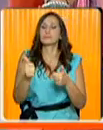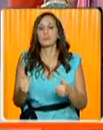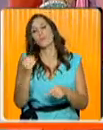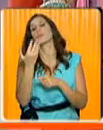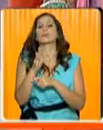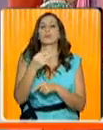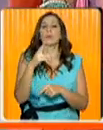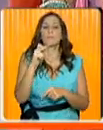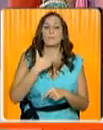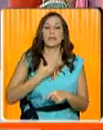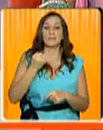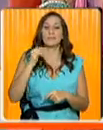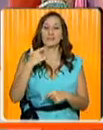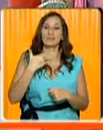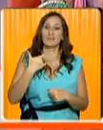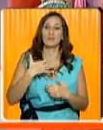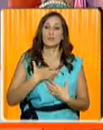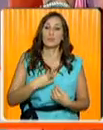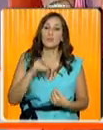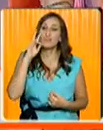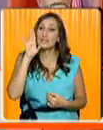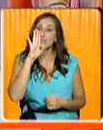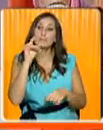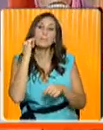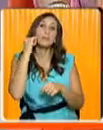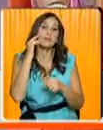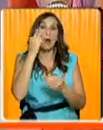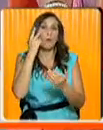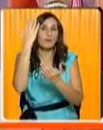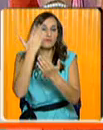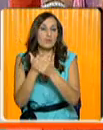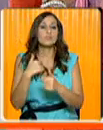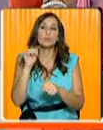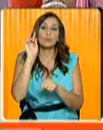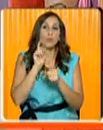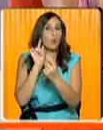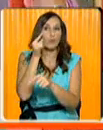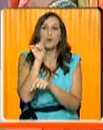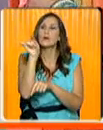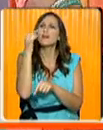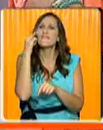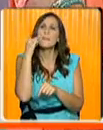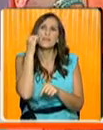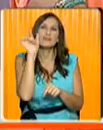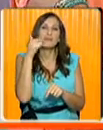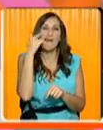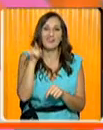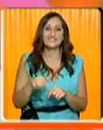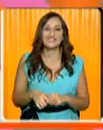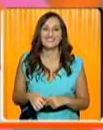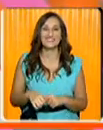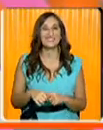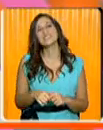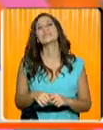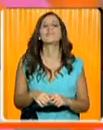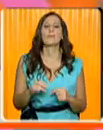exemplo, dias. O Brad Pitt. Eu não me importava de ver se ele tinha realmente... Se mas aquilo nunca o viste ao vivo. Não, mas ia logo ver se picava ou não. Por exemplo, o Mourinho é desleixado.